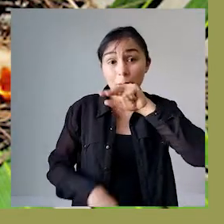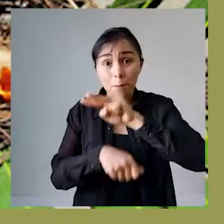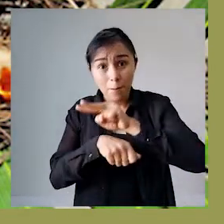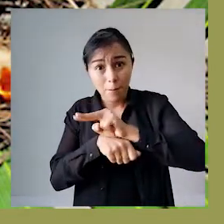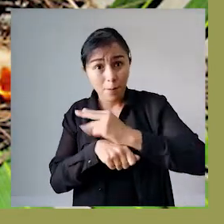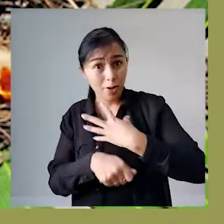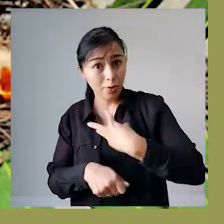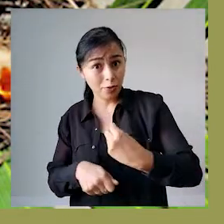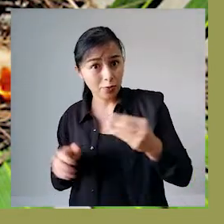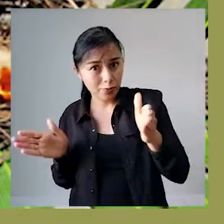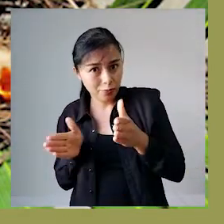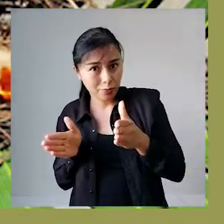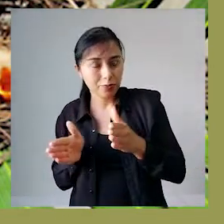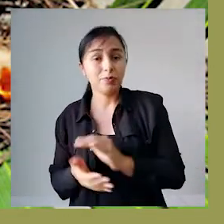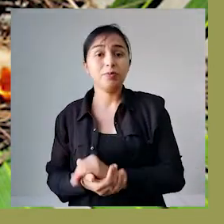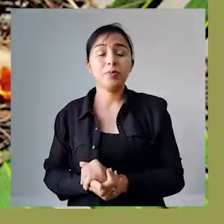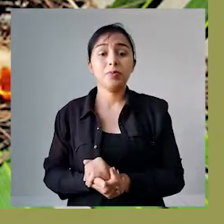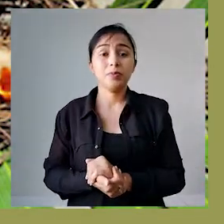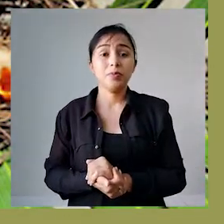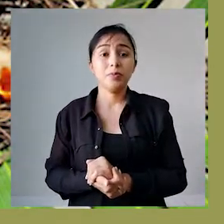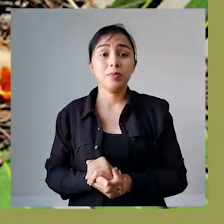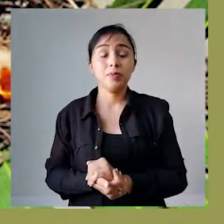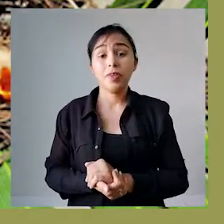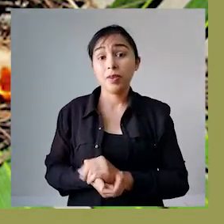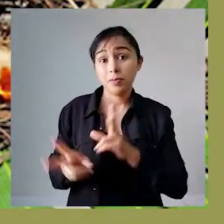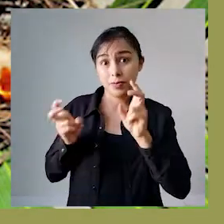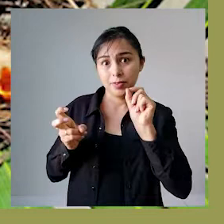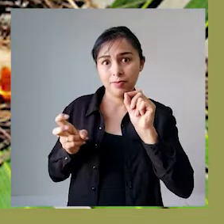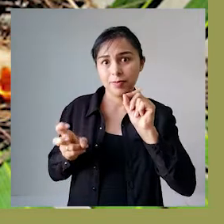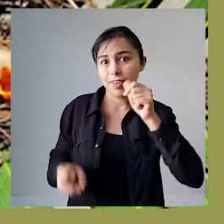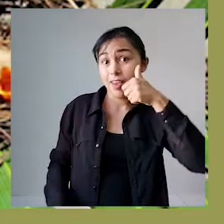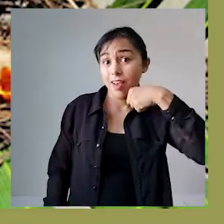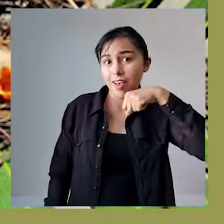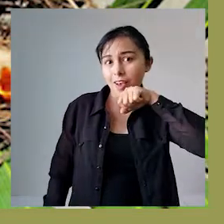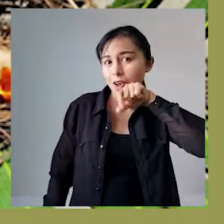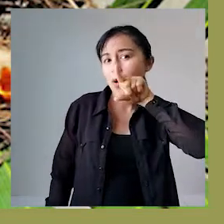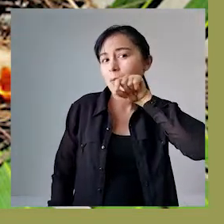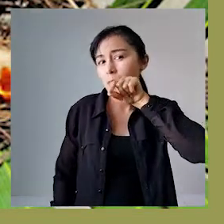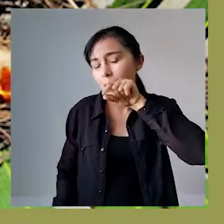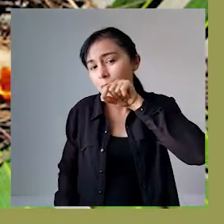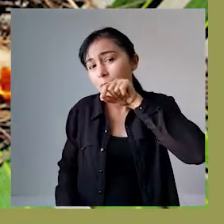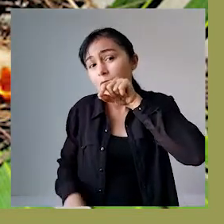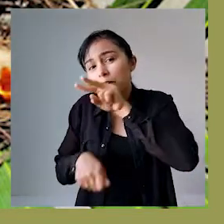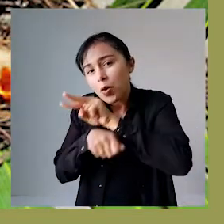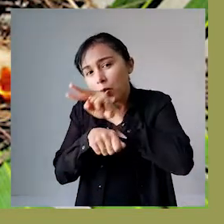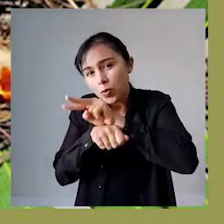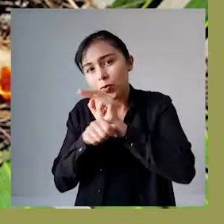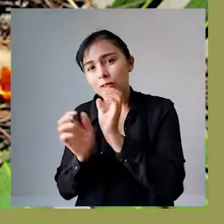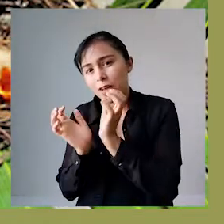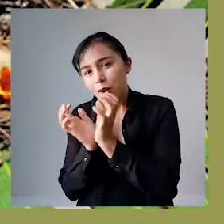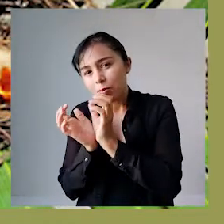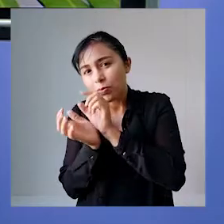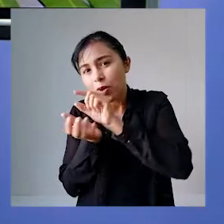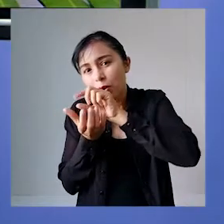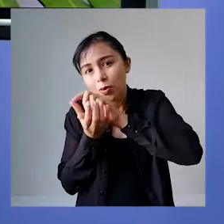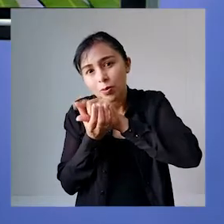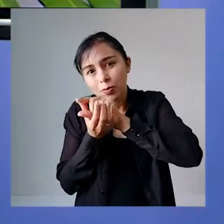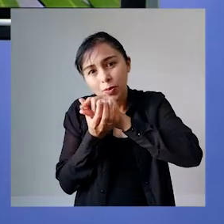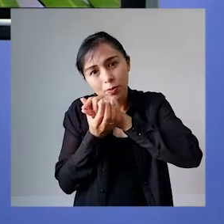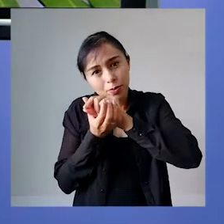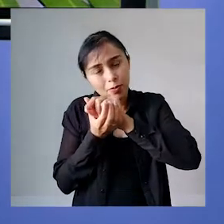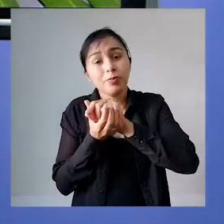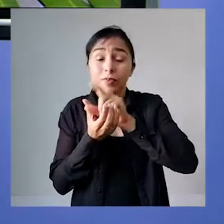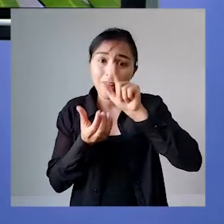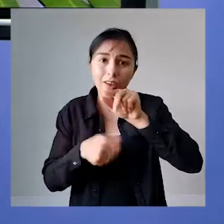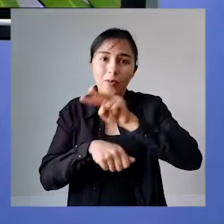mãe no início. Então, nós temos a mãe cuidando dos seus filhotes no ninho. Então, nós chamamos isso de cuidado parental. Agora, vamos